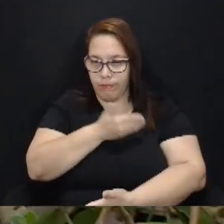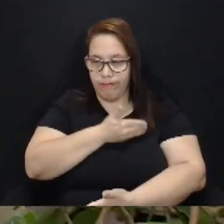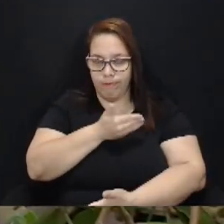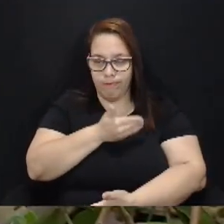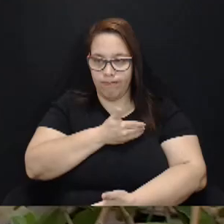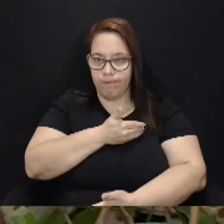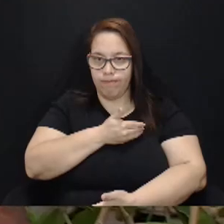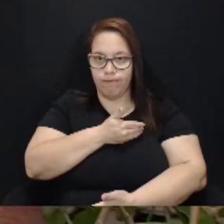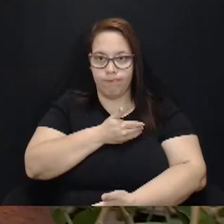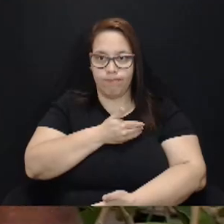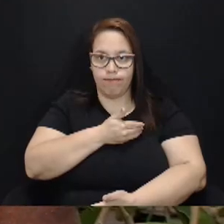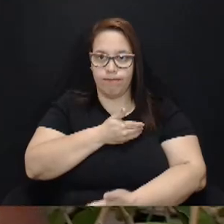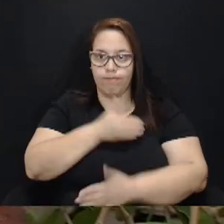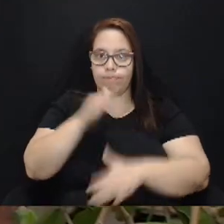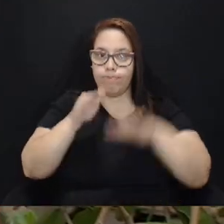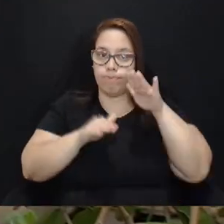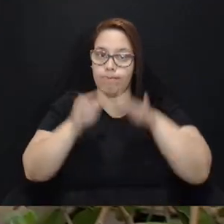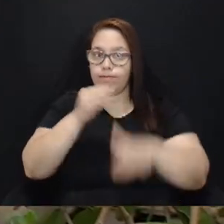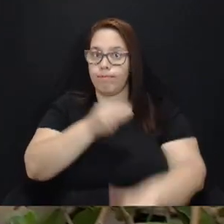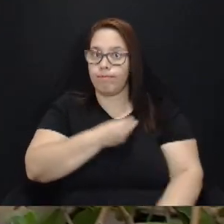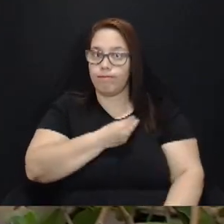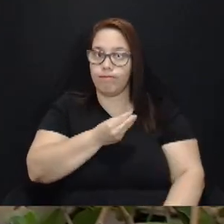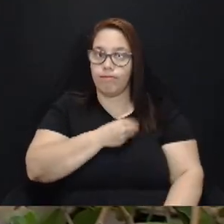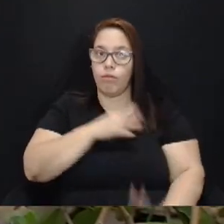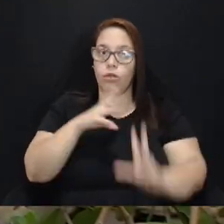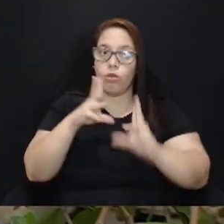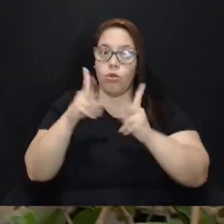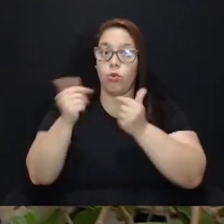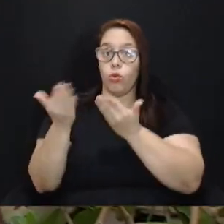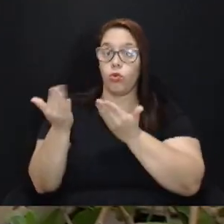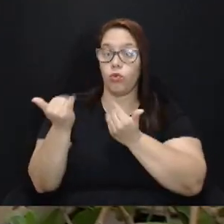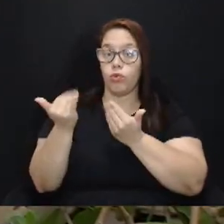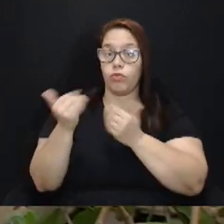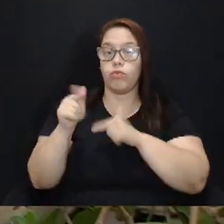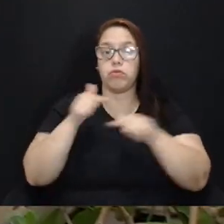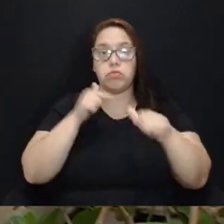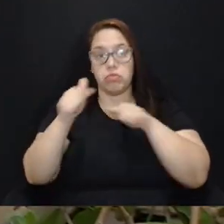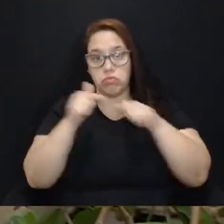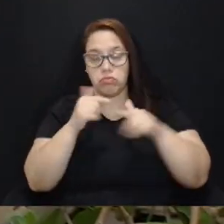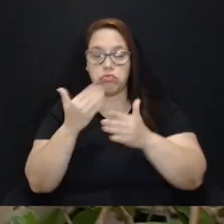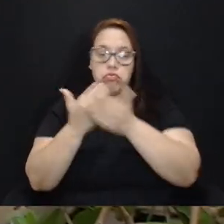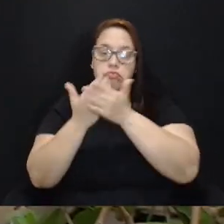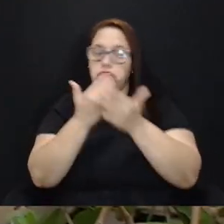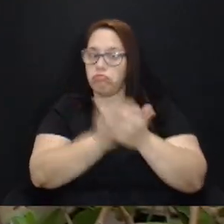mas vivia uma vida como todo jovem. Trabalhava, estudava,